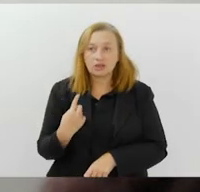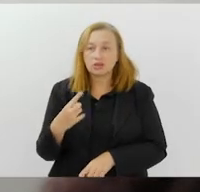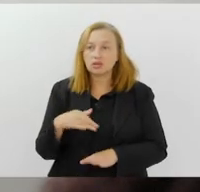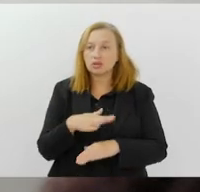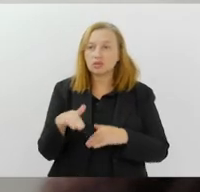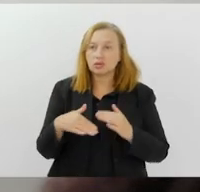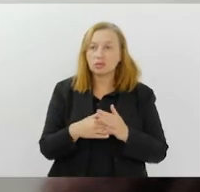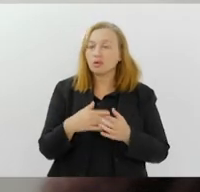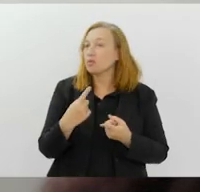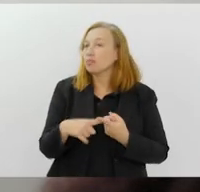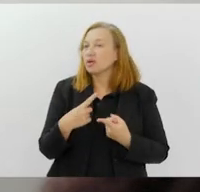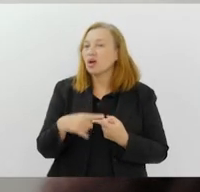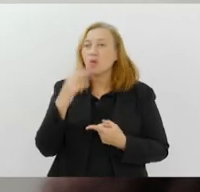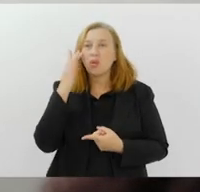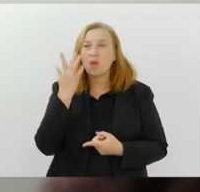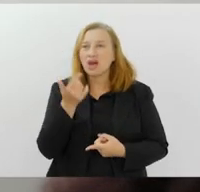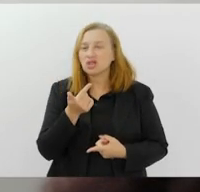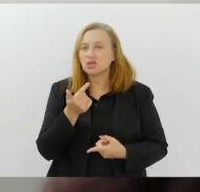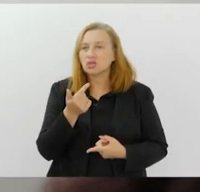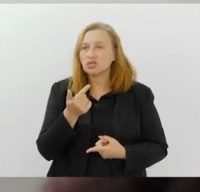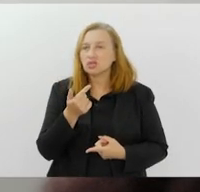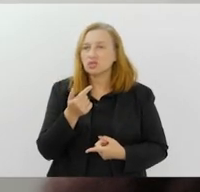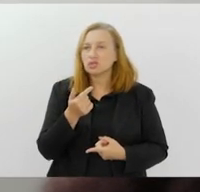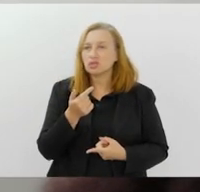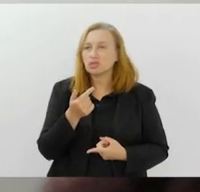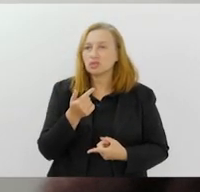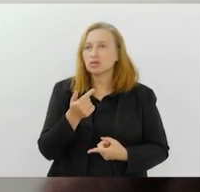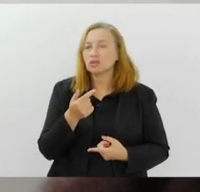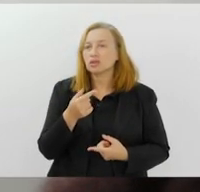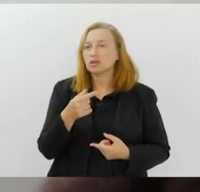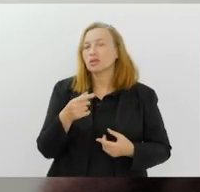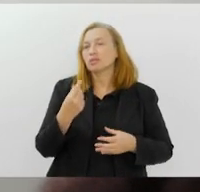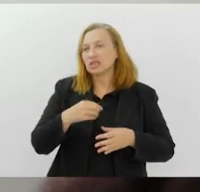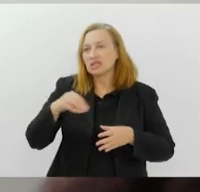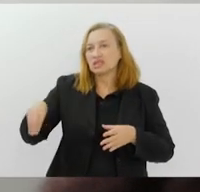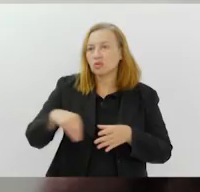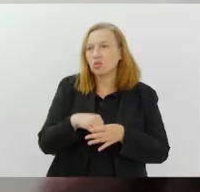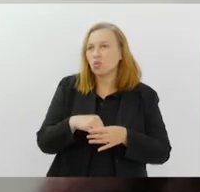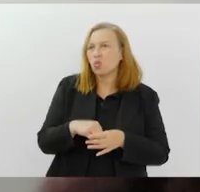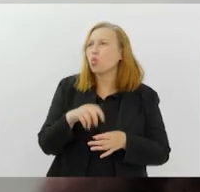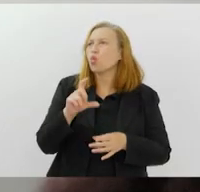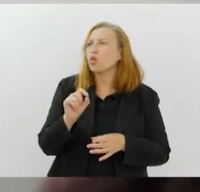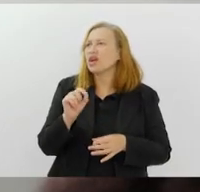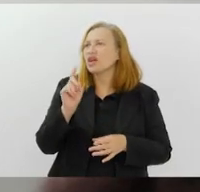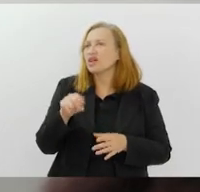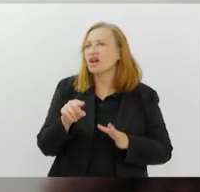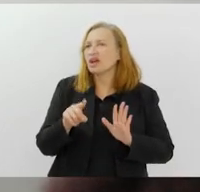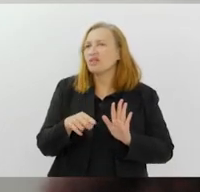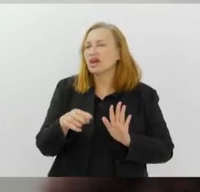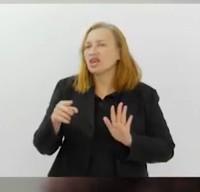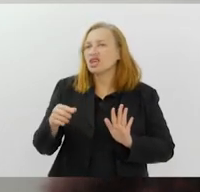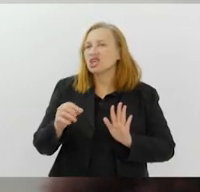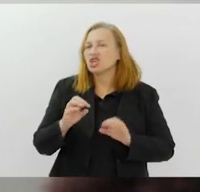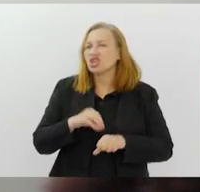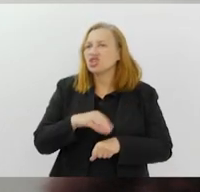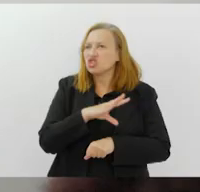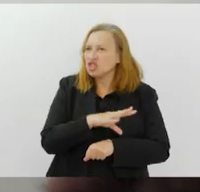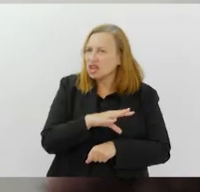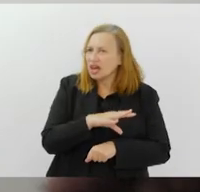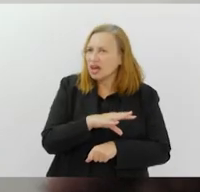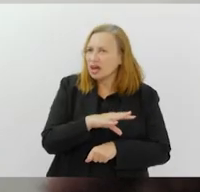mundo porque eu acho eu acho que é uma questão também que tem que est aqui assim o que que vai indicar eh